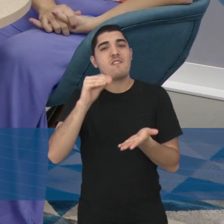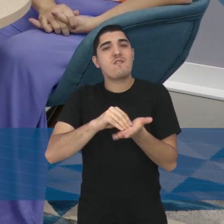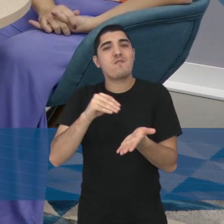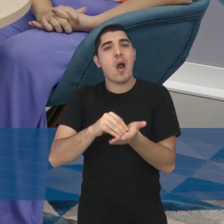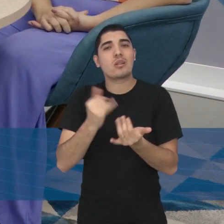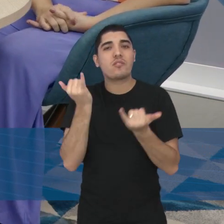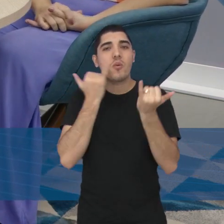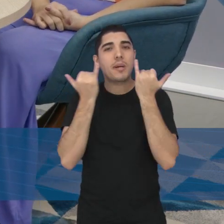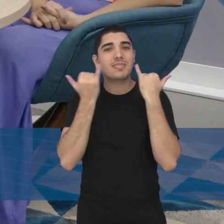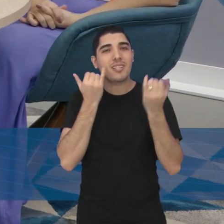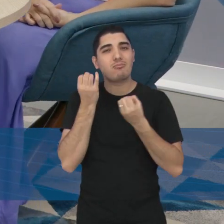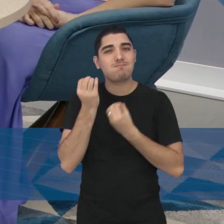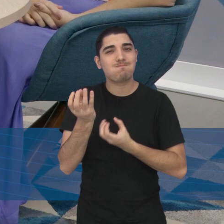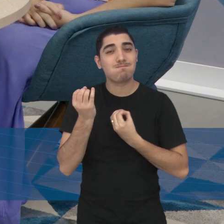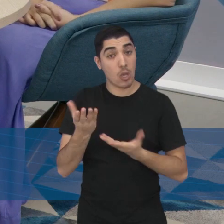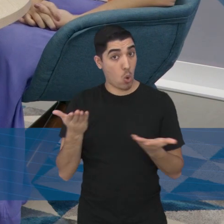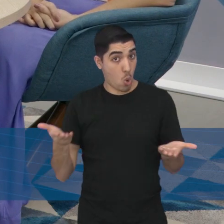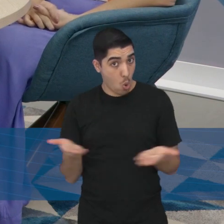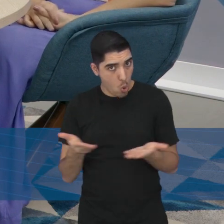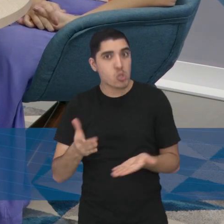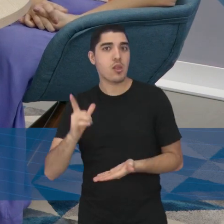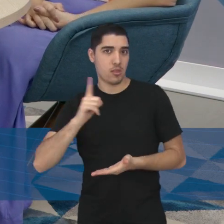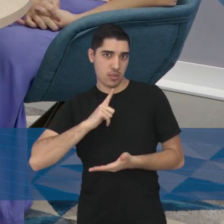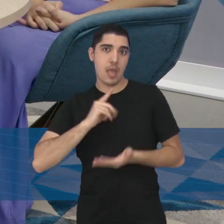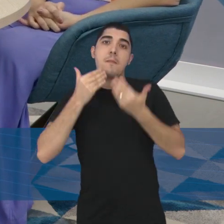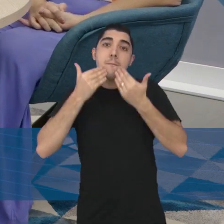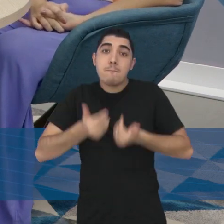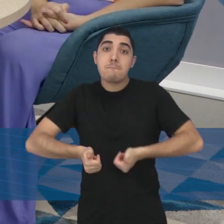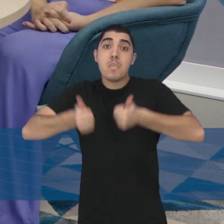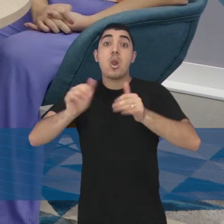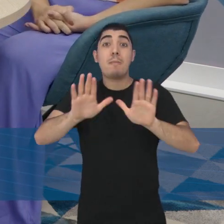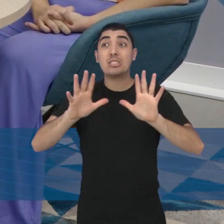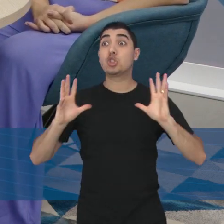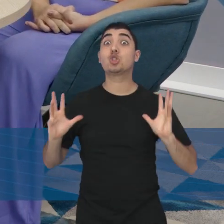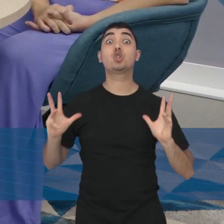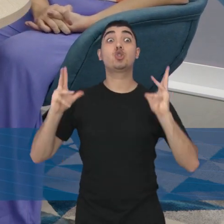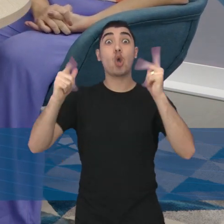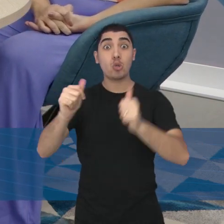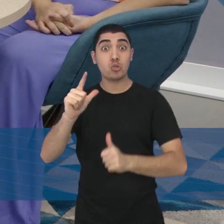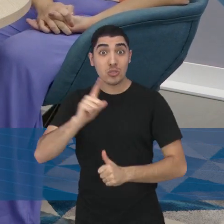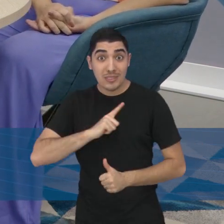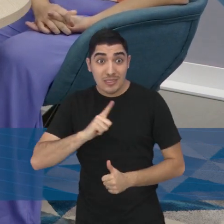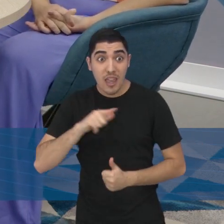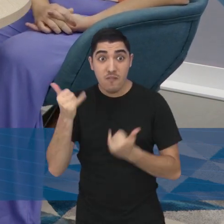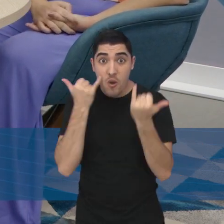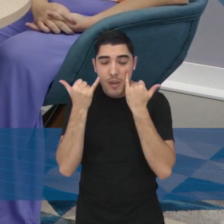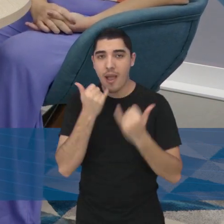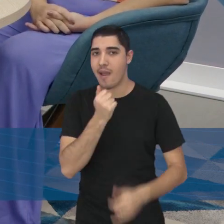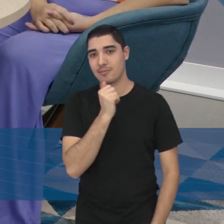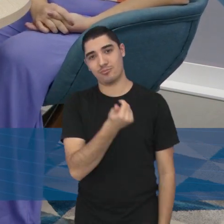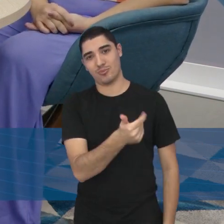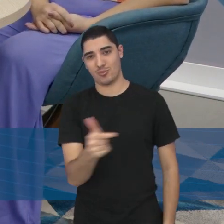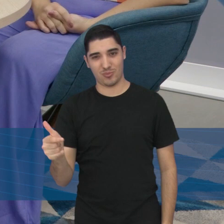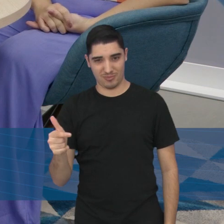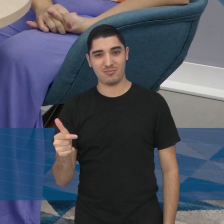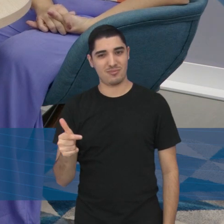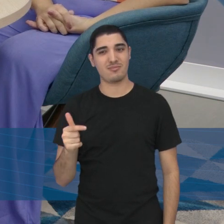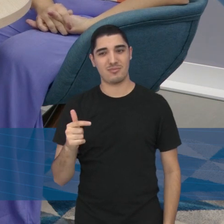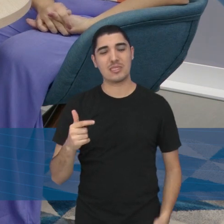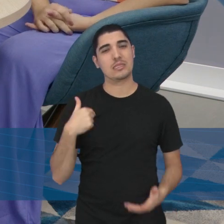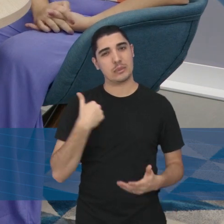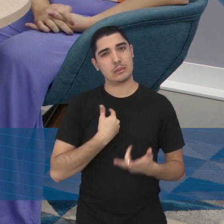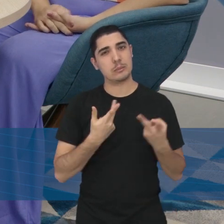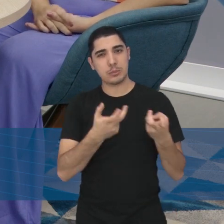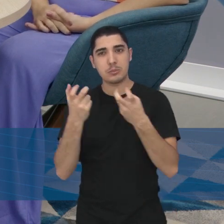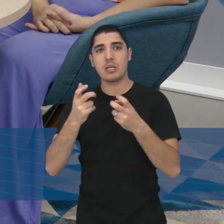informação, que hoje ela está mais acessível, mas não para todos, né? É importante a gente sair um pouco da bolha e ver que não são todas